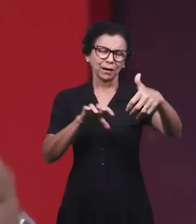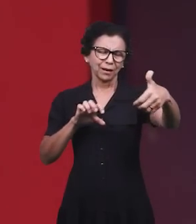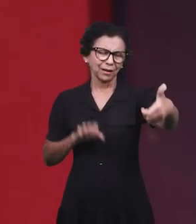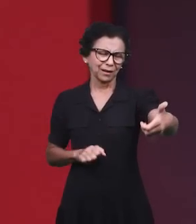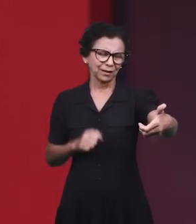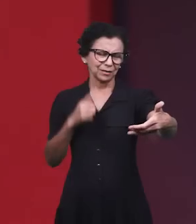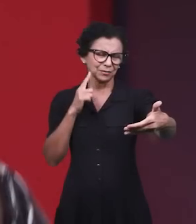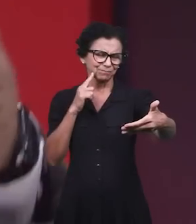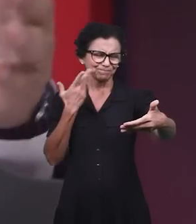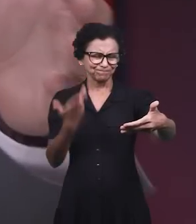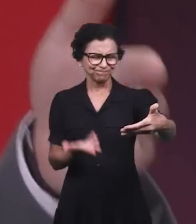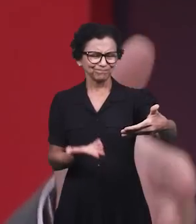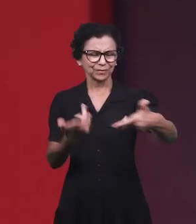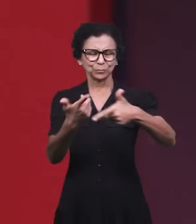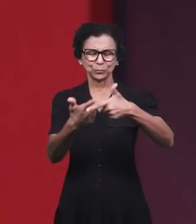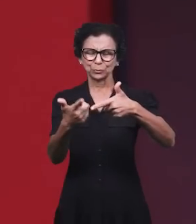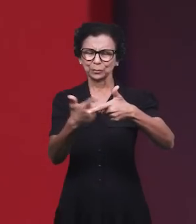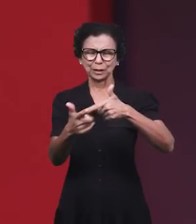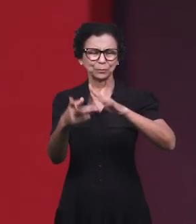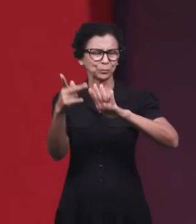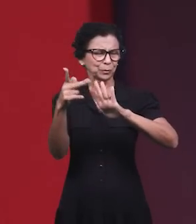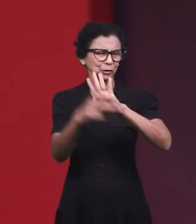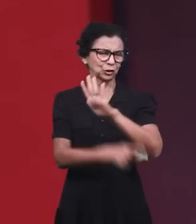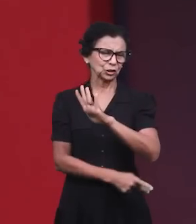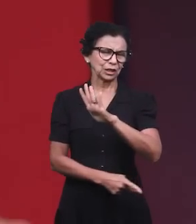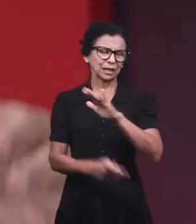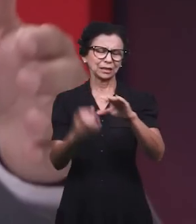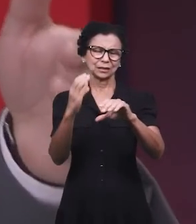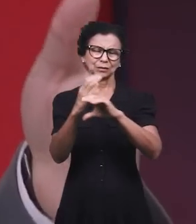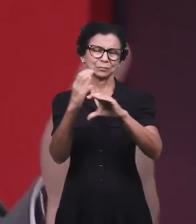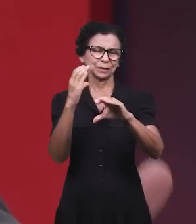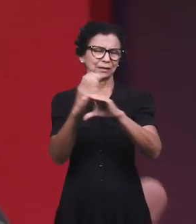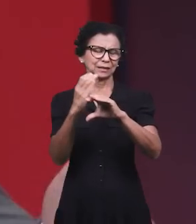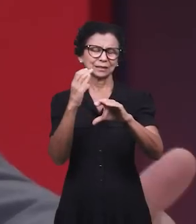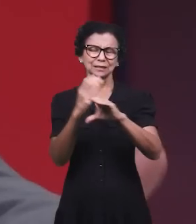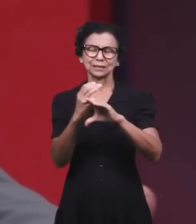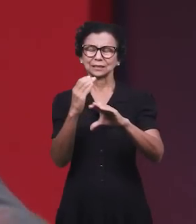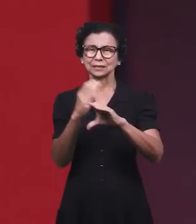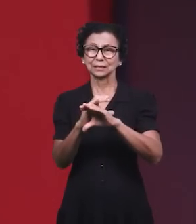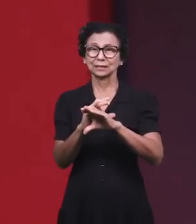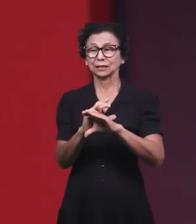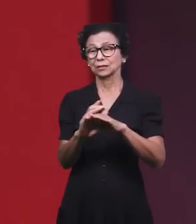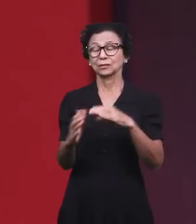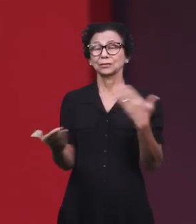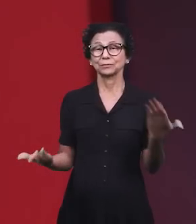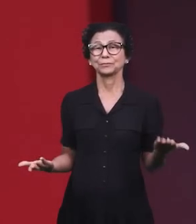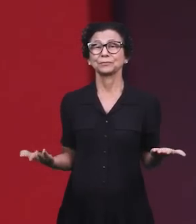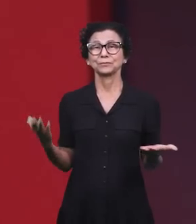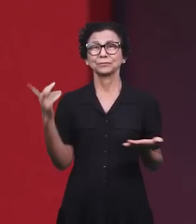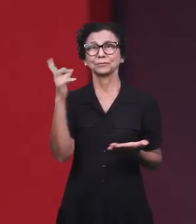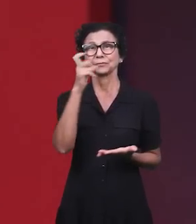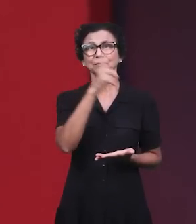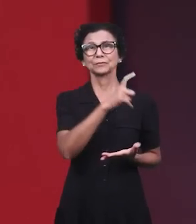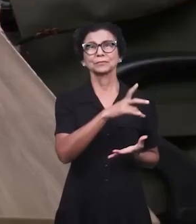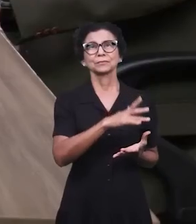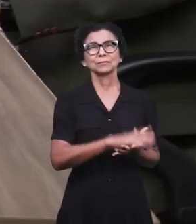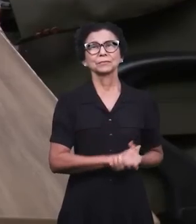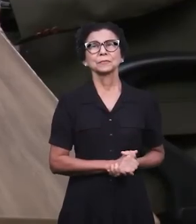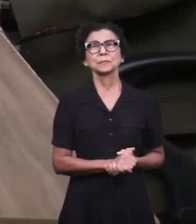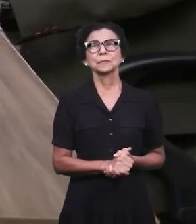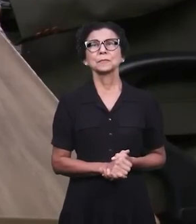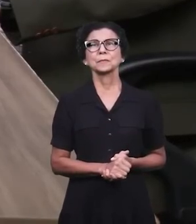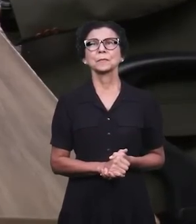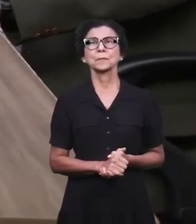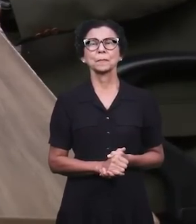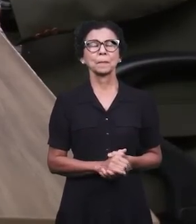de comunicação, problemas que não conseguem chegar à informação como deveria chegar lá Você para ser executado. Você quer ver uma coisa que